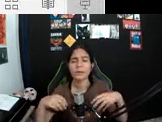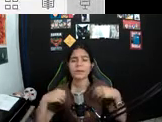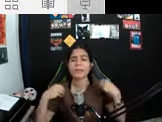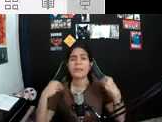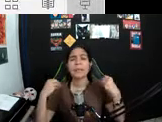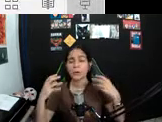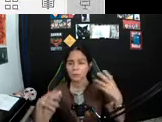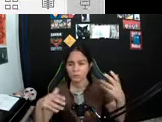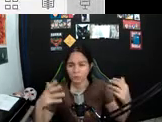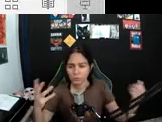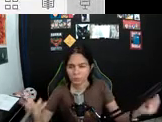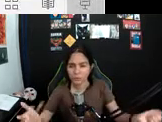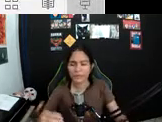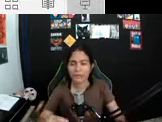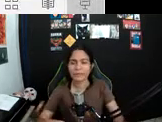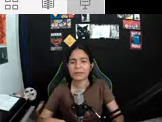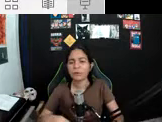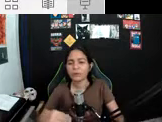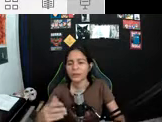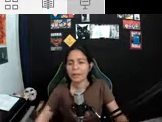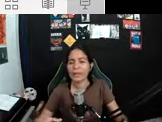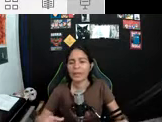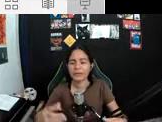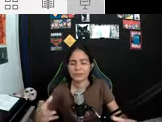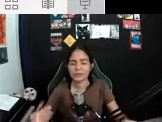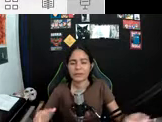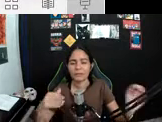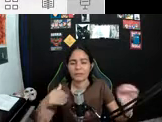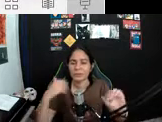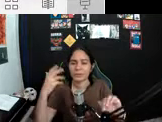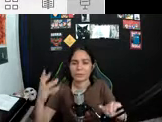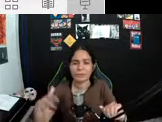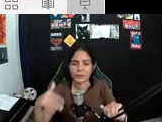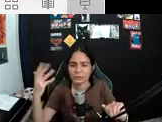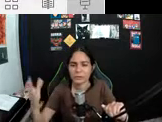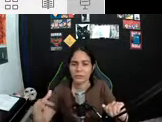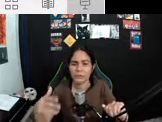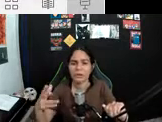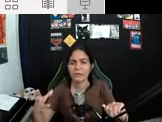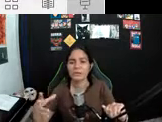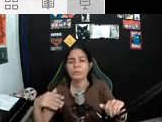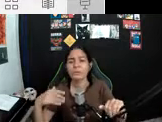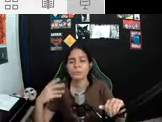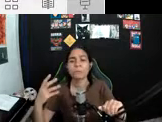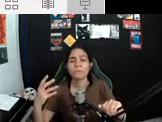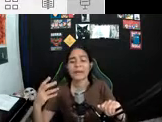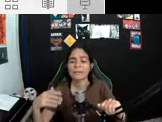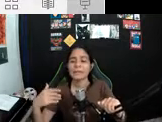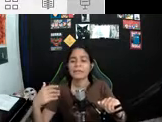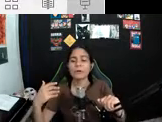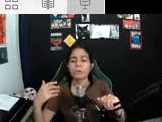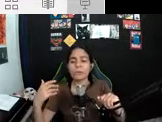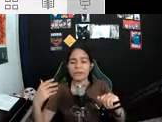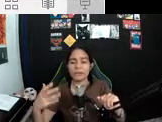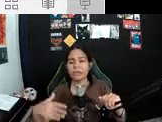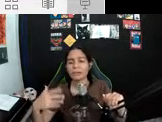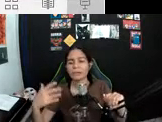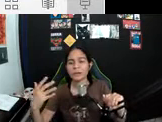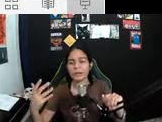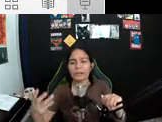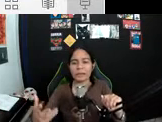profissional de enfermagem, como outros profissionais de saúde, né, médicos, entre fisioterapeutas, nutricionistas, entre outros, trazem ali